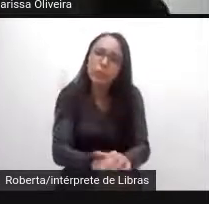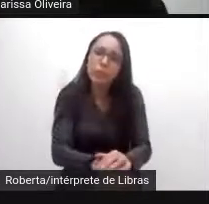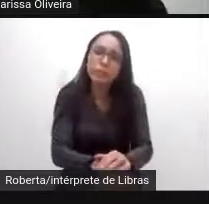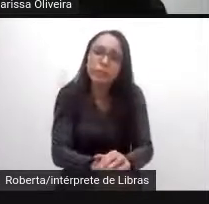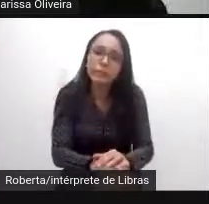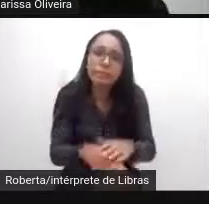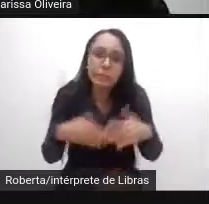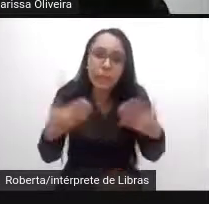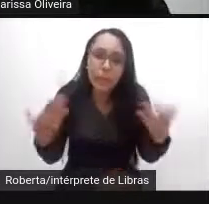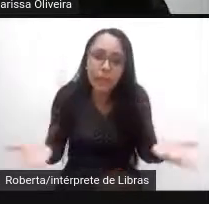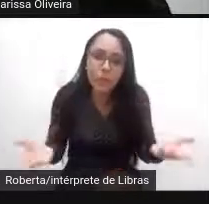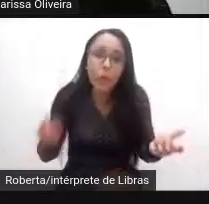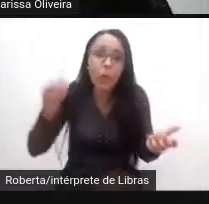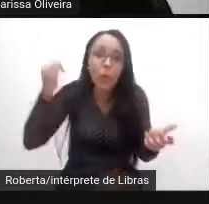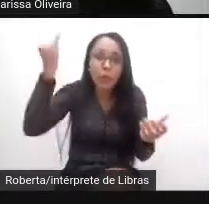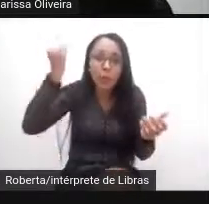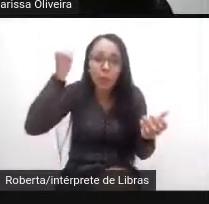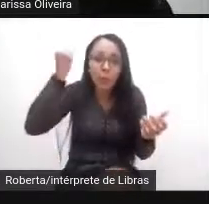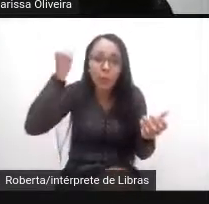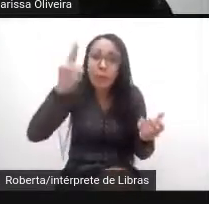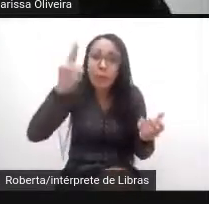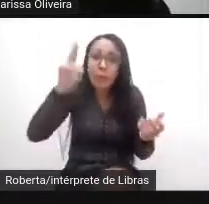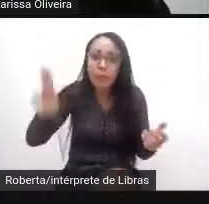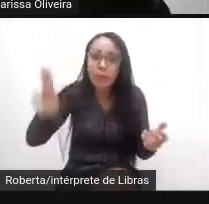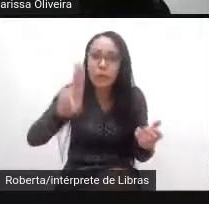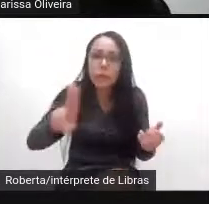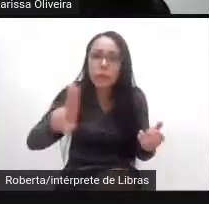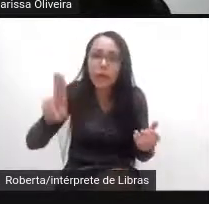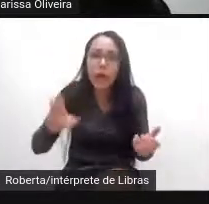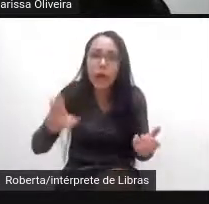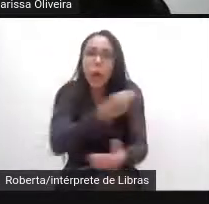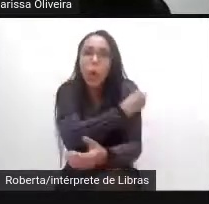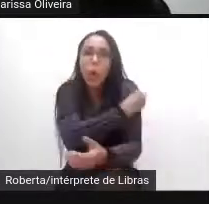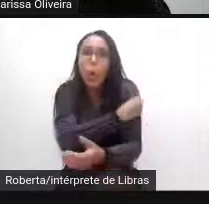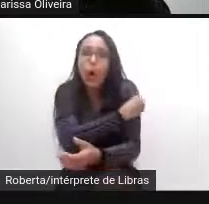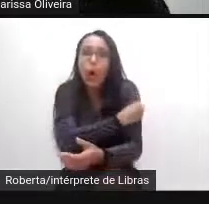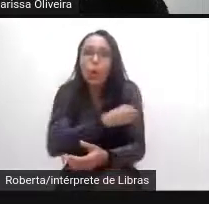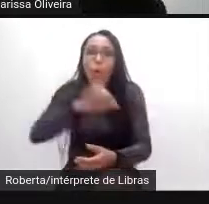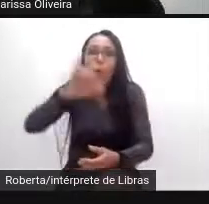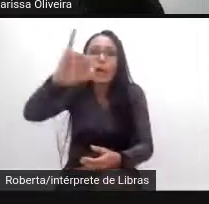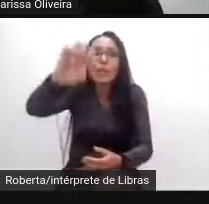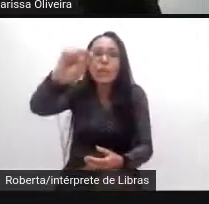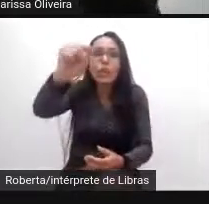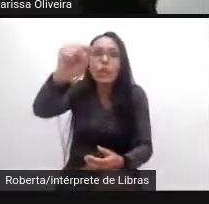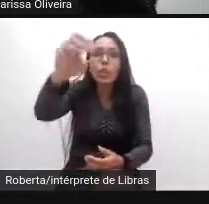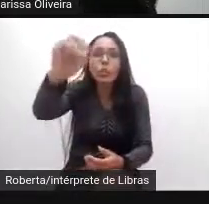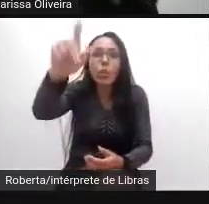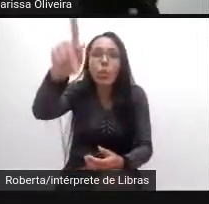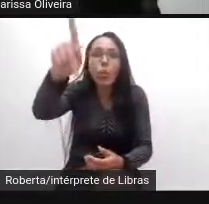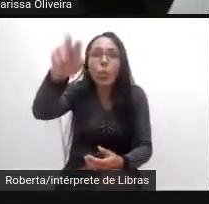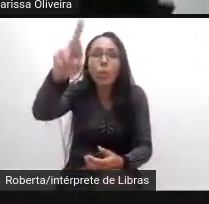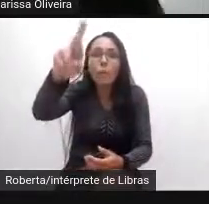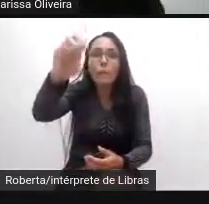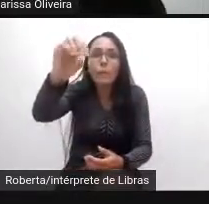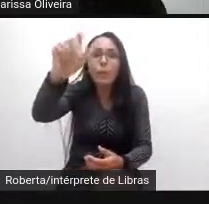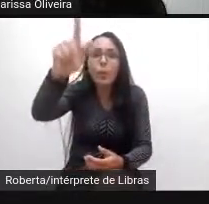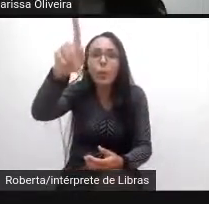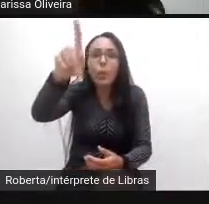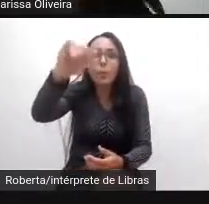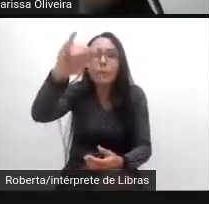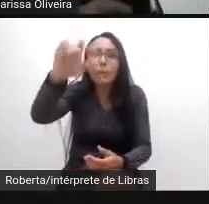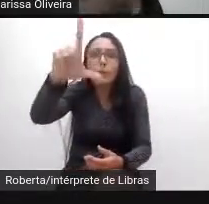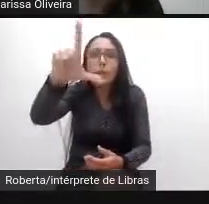ideal seria que se utilizasse o álcool isopropílico, que é um álcool